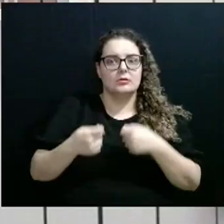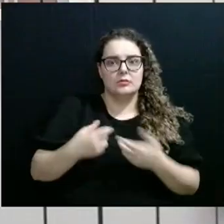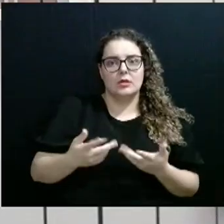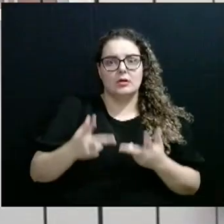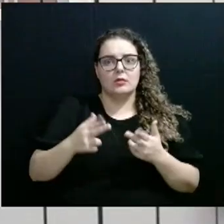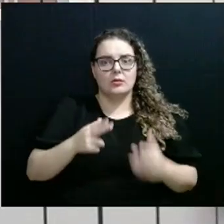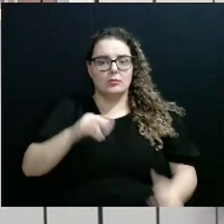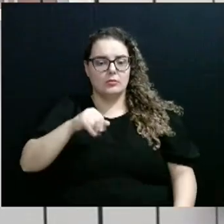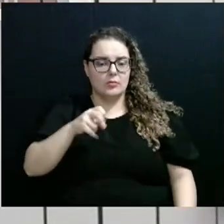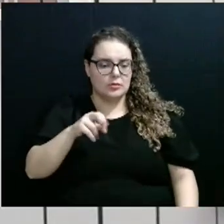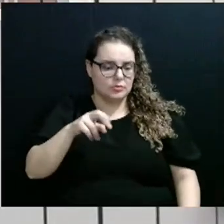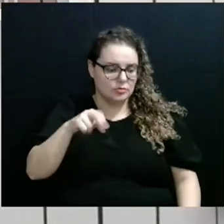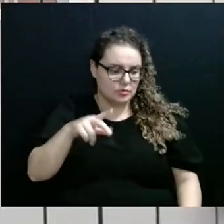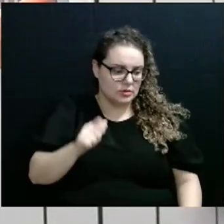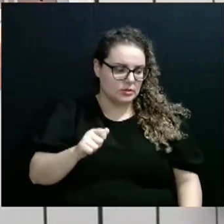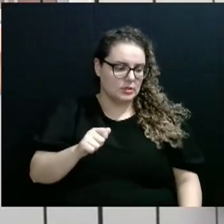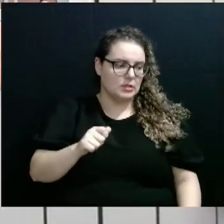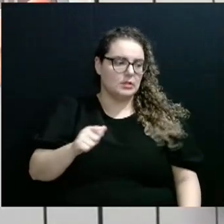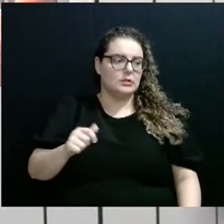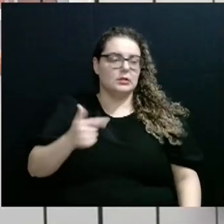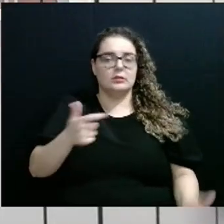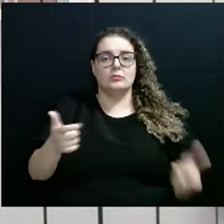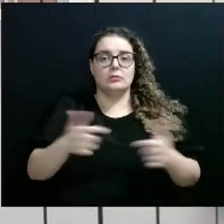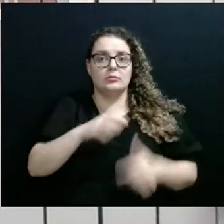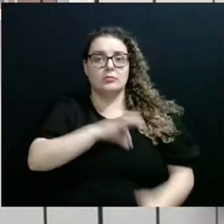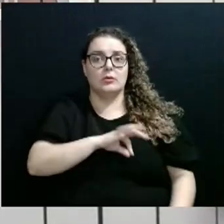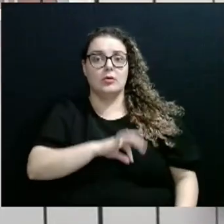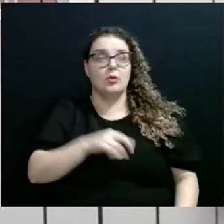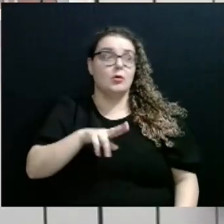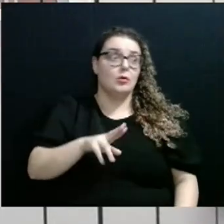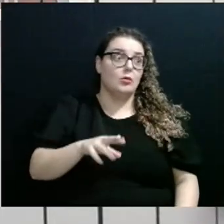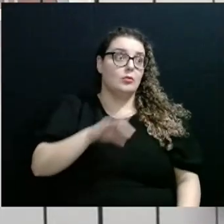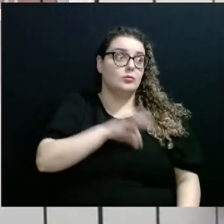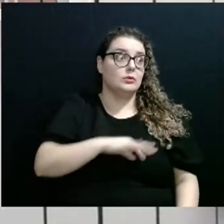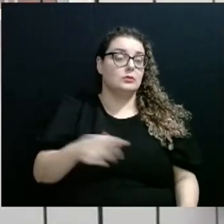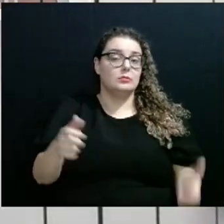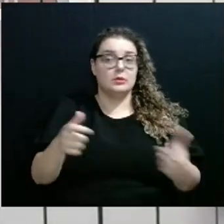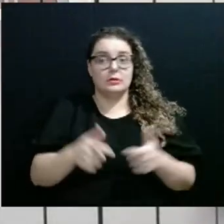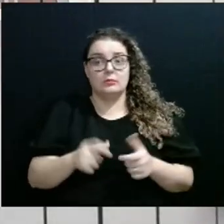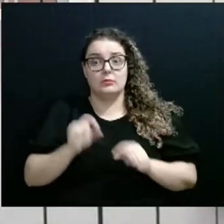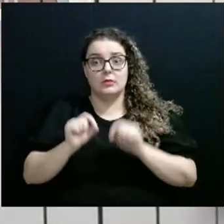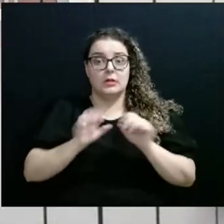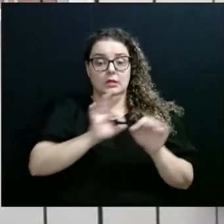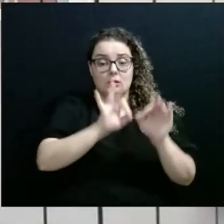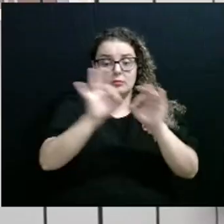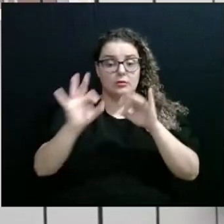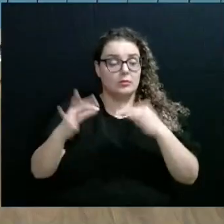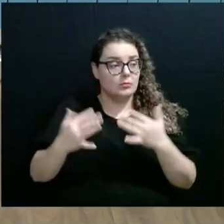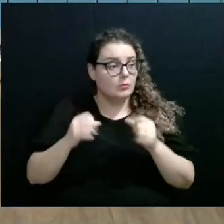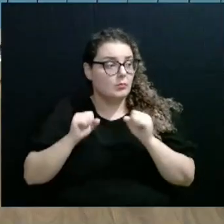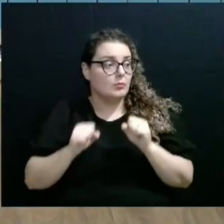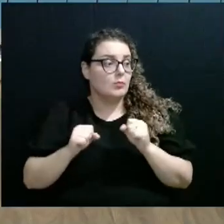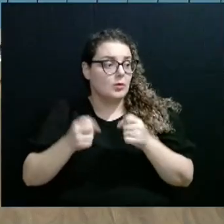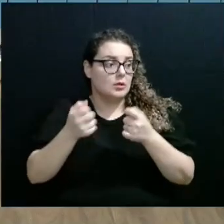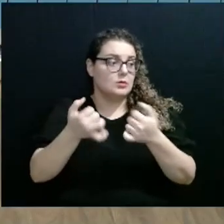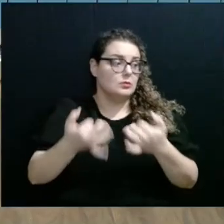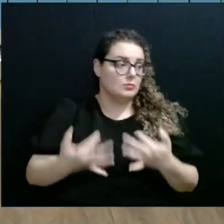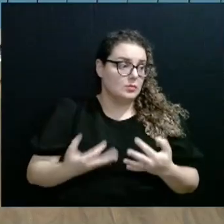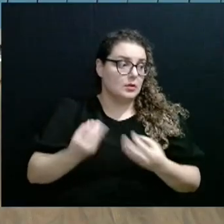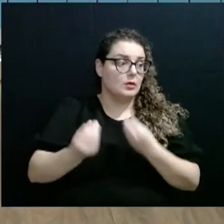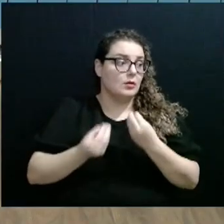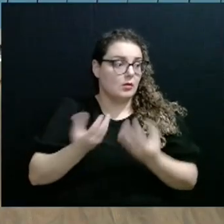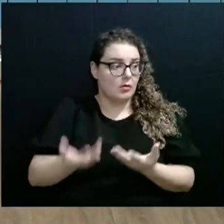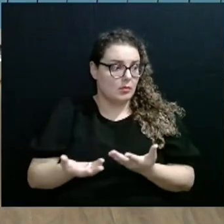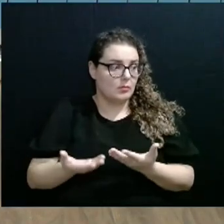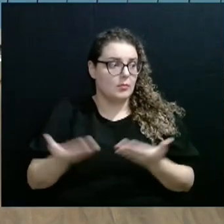sem reduzir salário, ou o salário pode ser reduzido, para quem está nos acompanhando poder explicar essa situação. Então hoje você